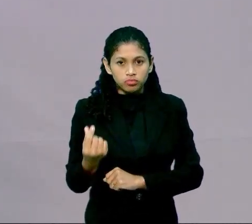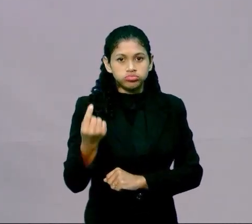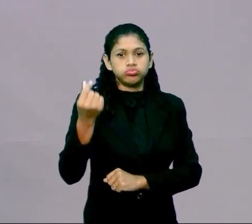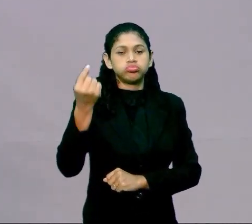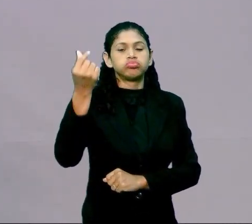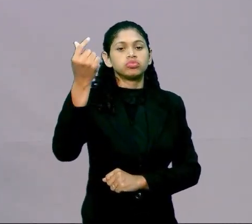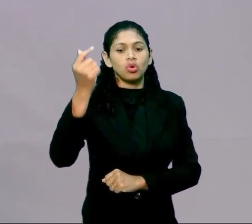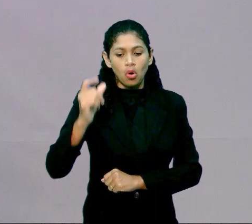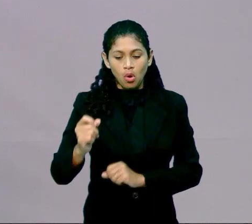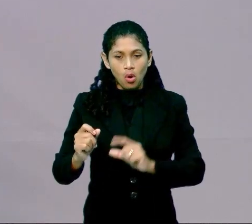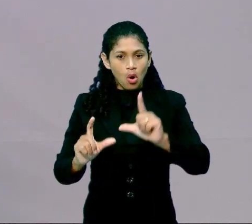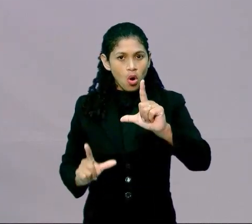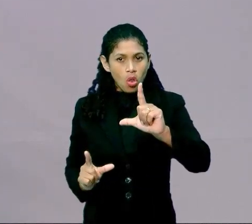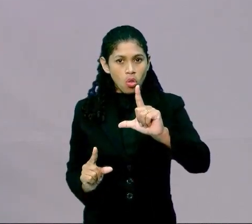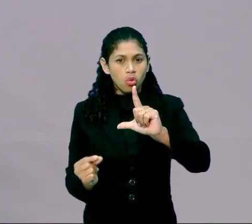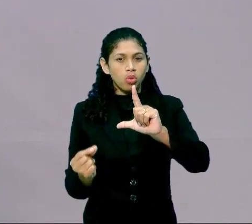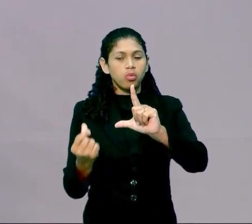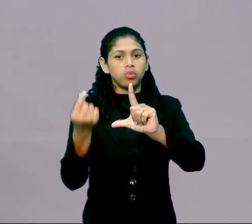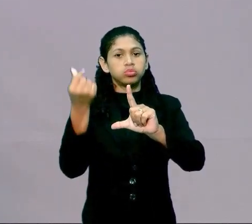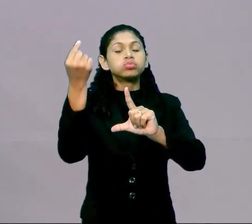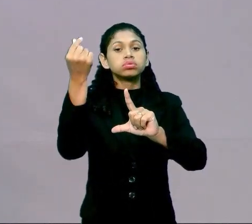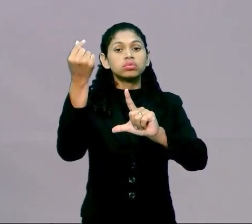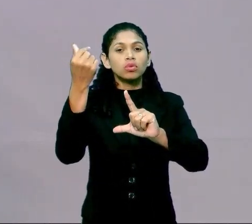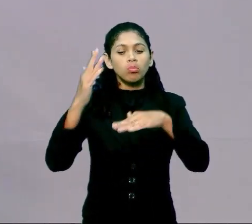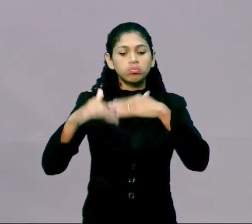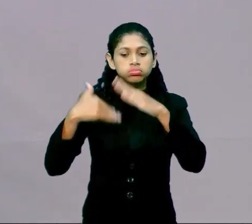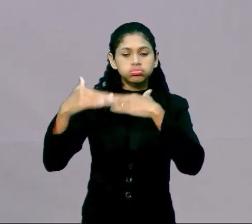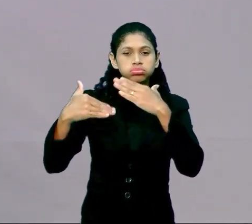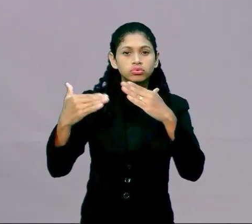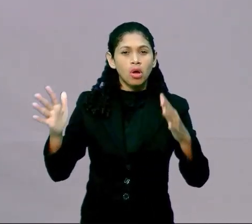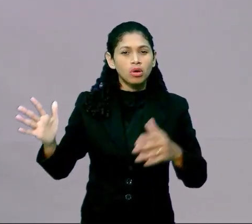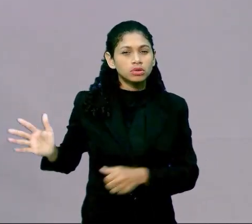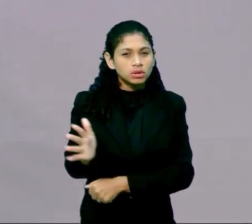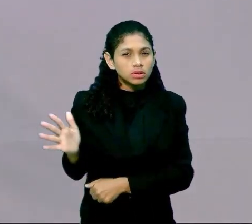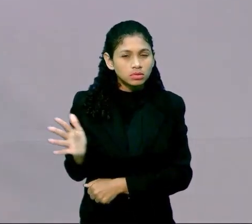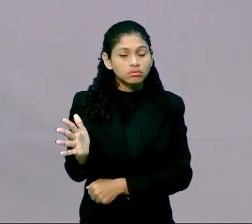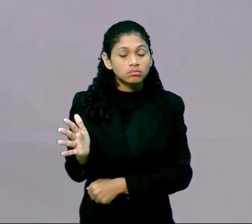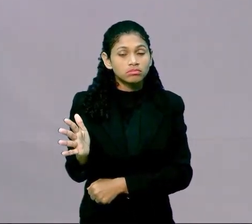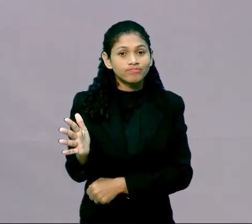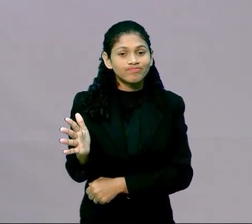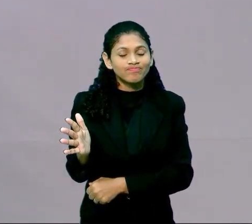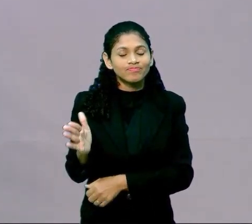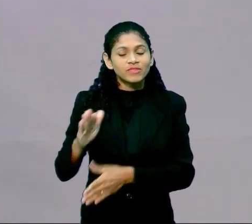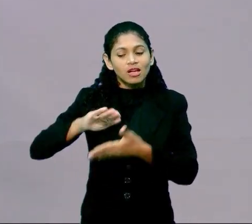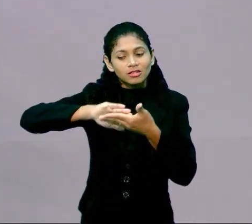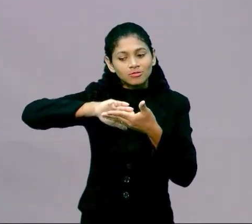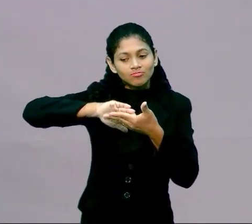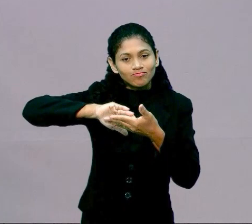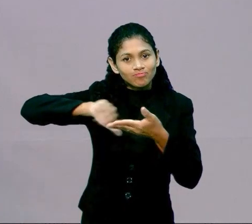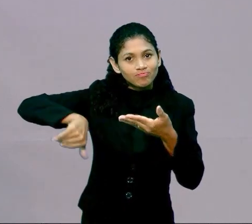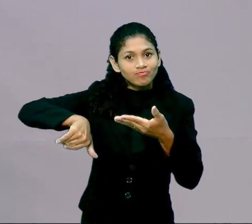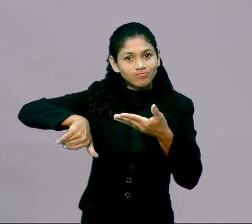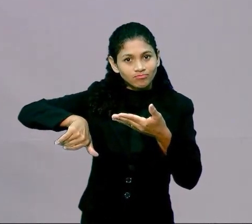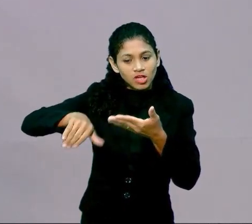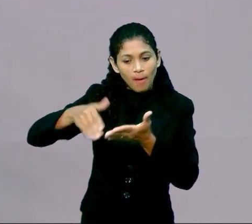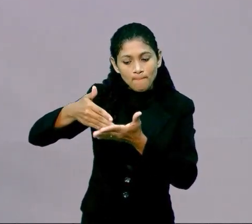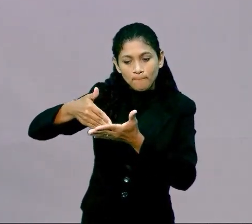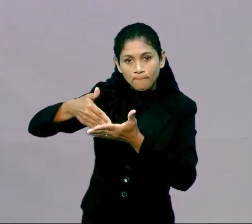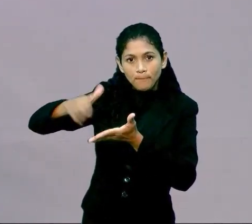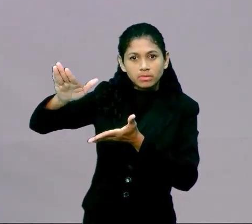lucro, produção de riqueza, acaba, digamos assim, eliminando, ou por que não